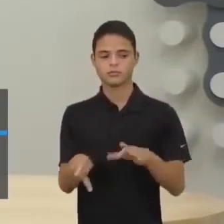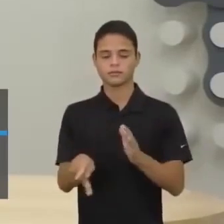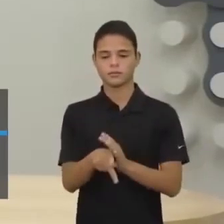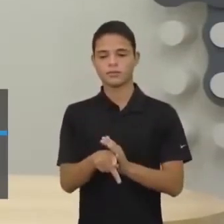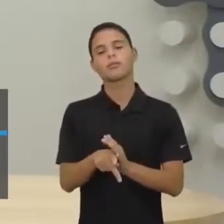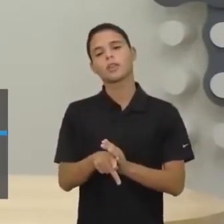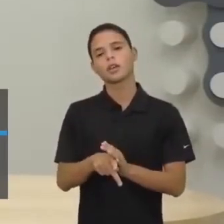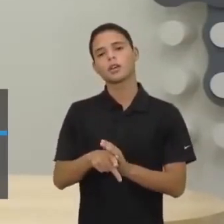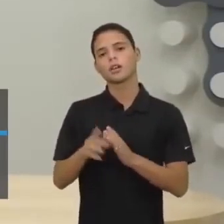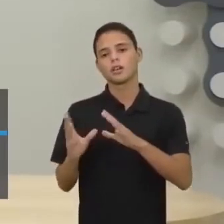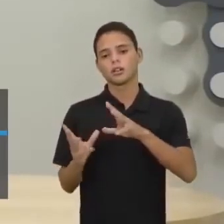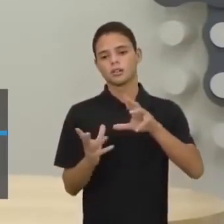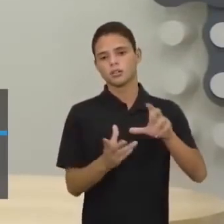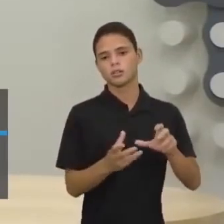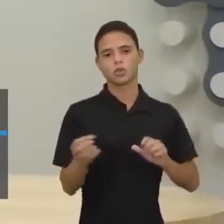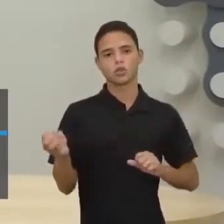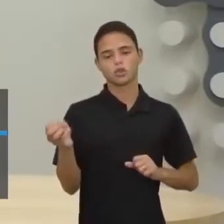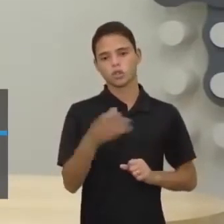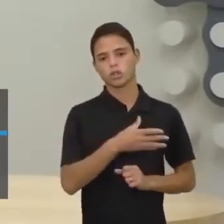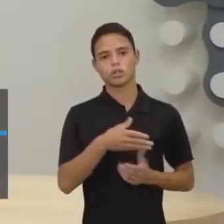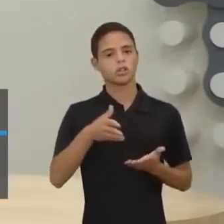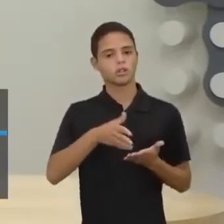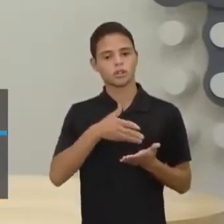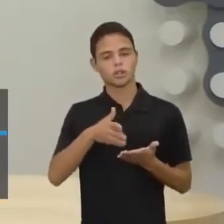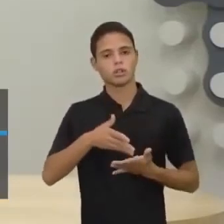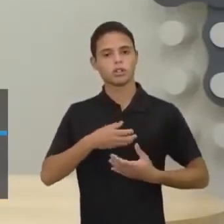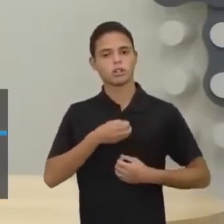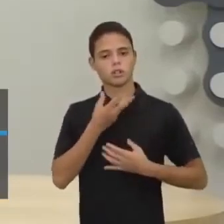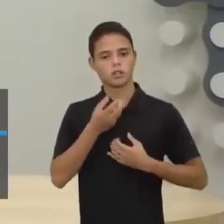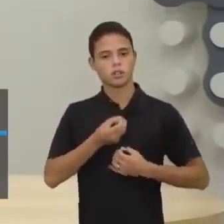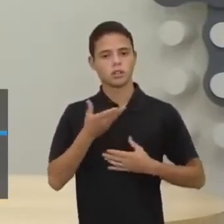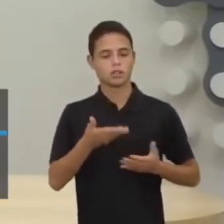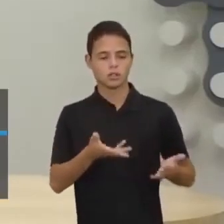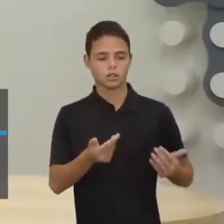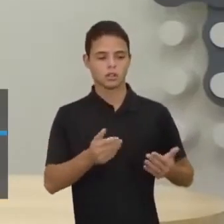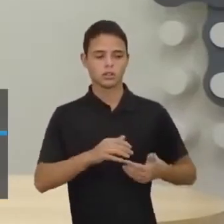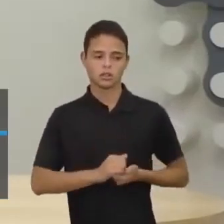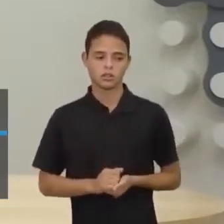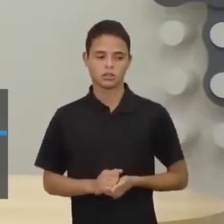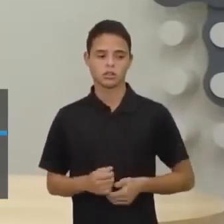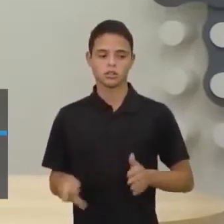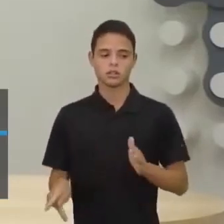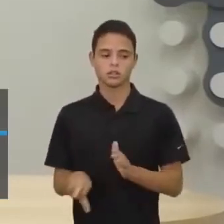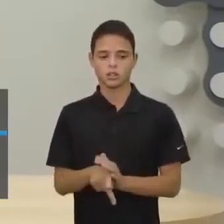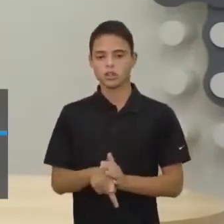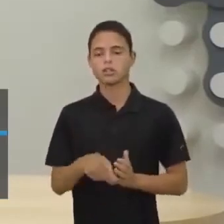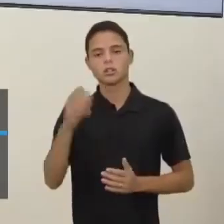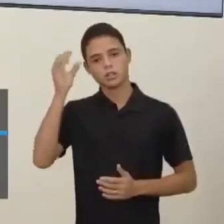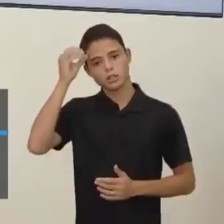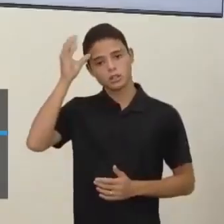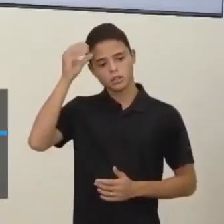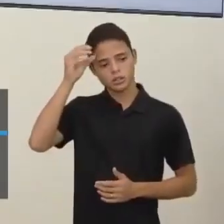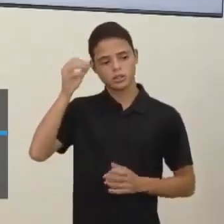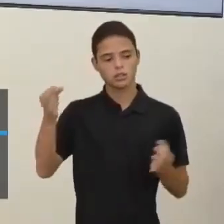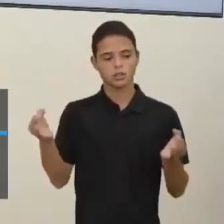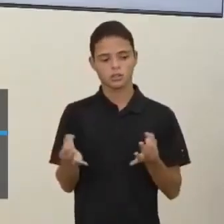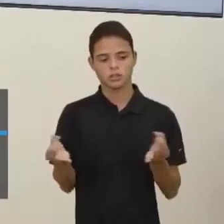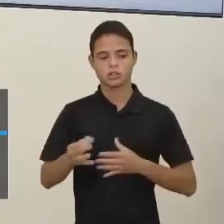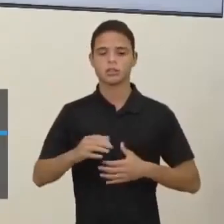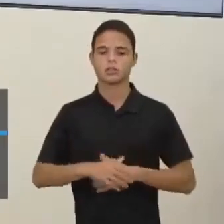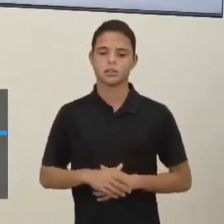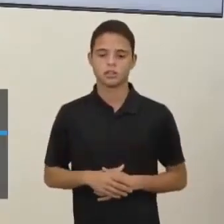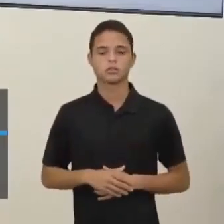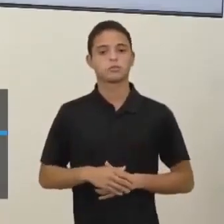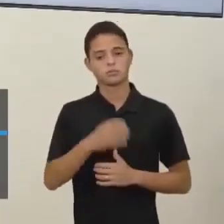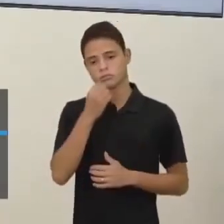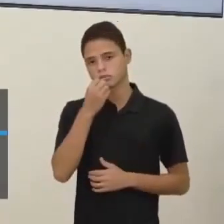Novo. O livro Adolescência Poética, né? Então ela já vai fazendo uma troca, um conhecimento, né? Perfeito, perfeito. Então